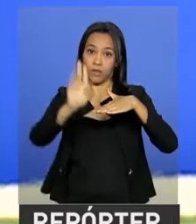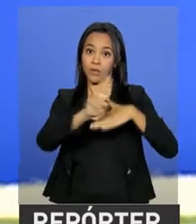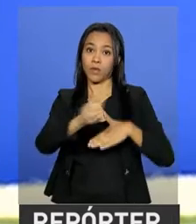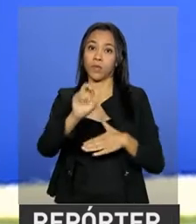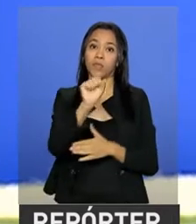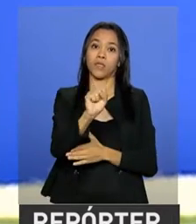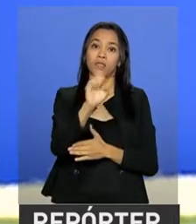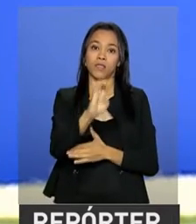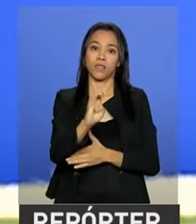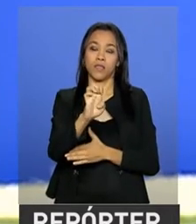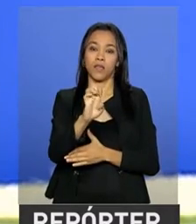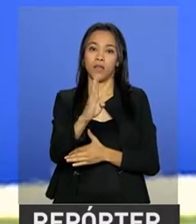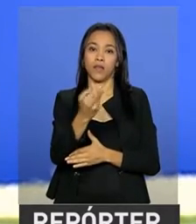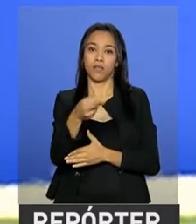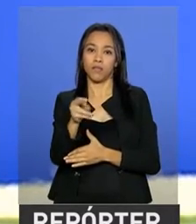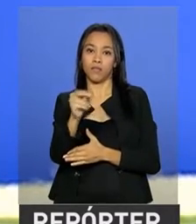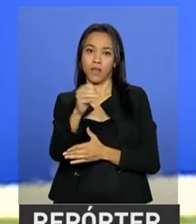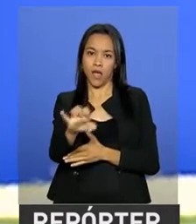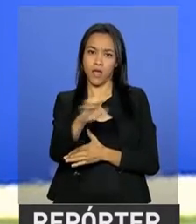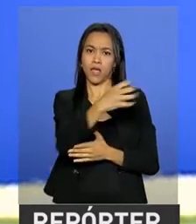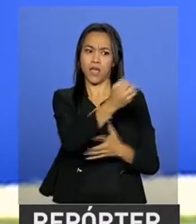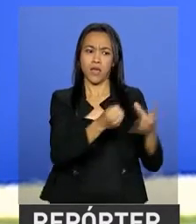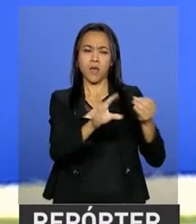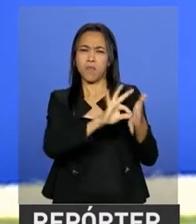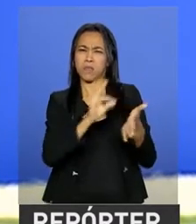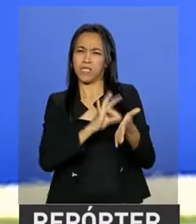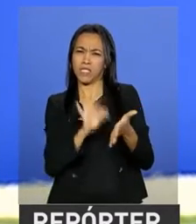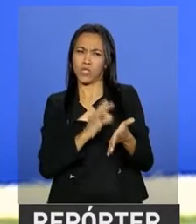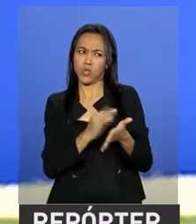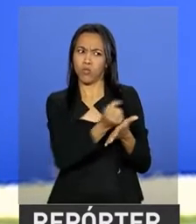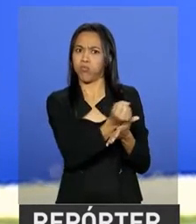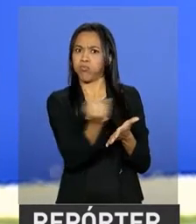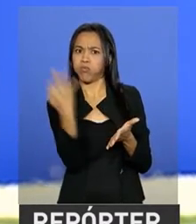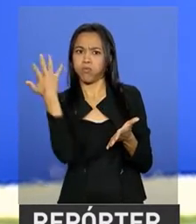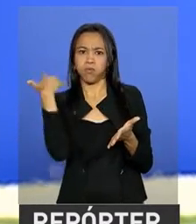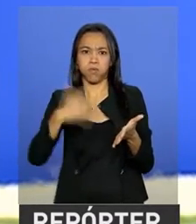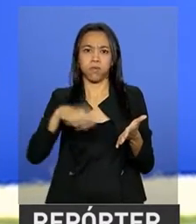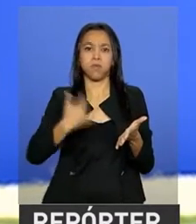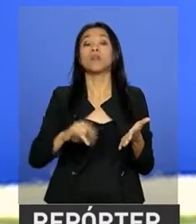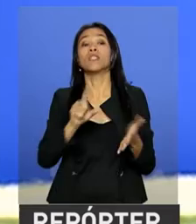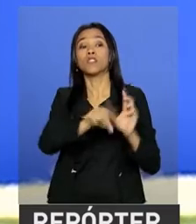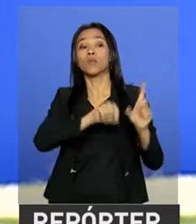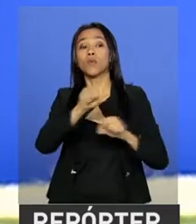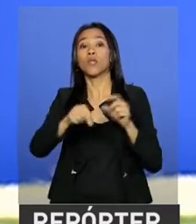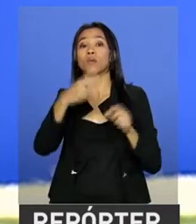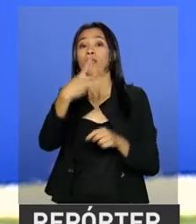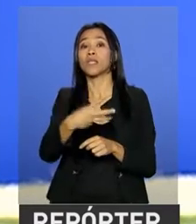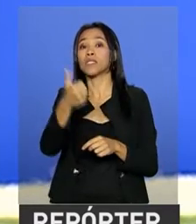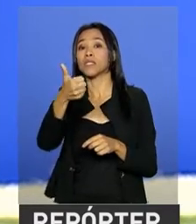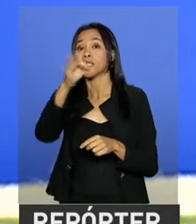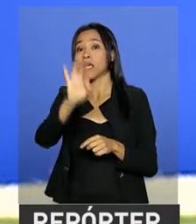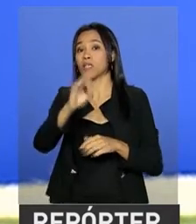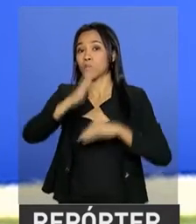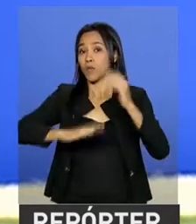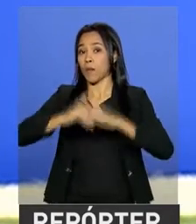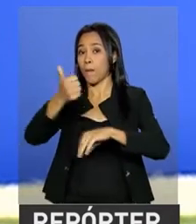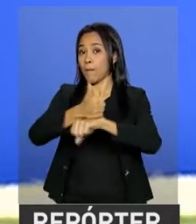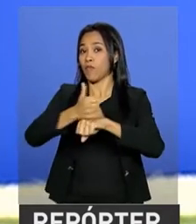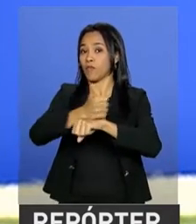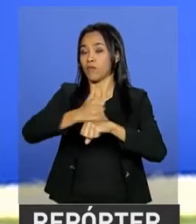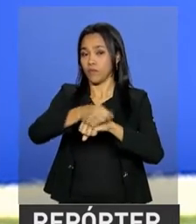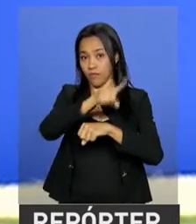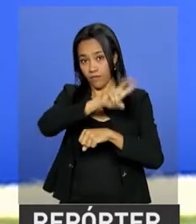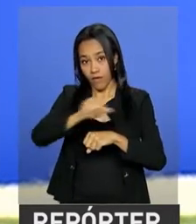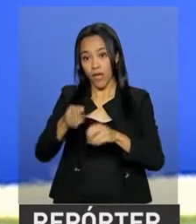1.500 inscrições de bancários aposentados de todo o país e selecionou 310 profissionais. Cada um deles deve atender mais ou menos